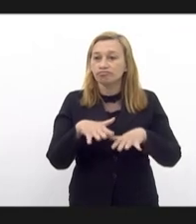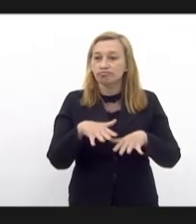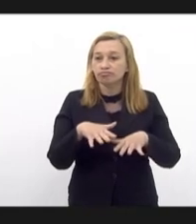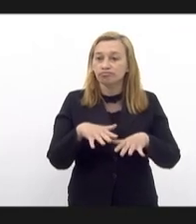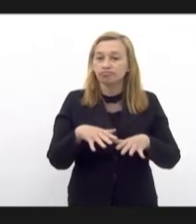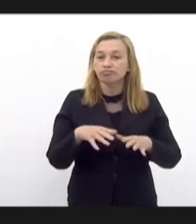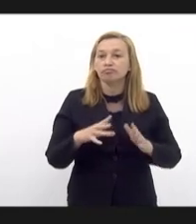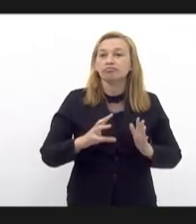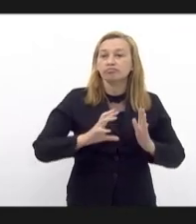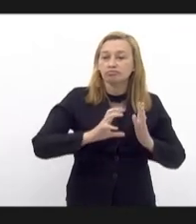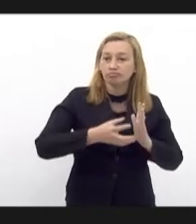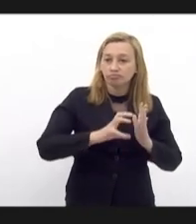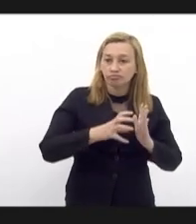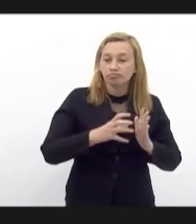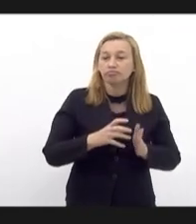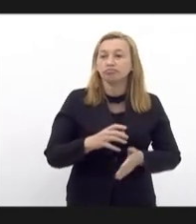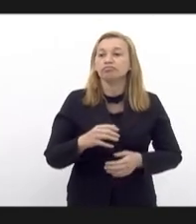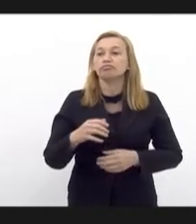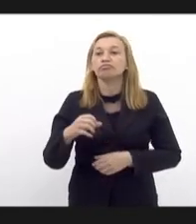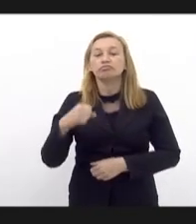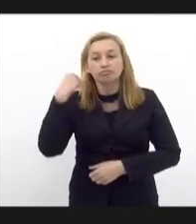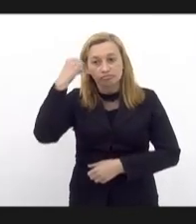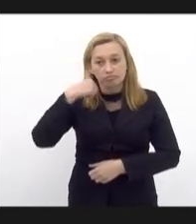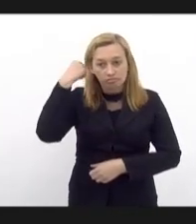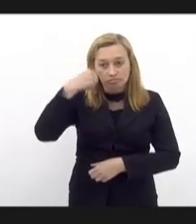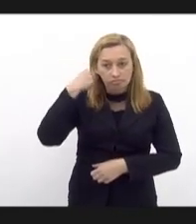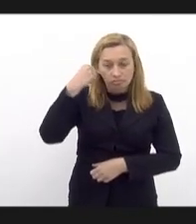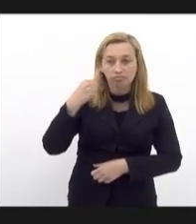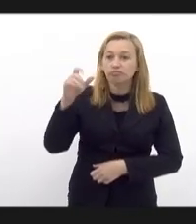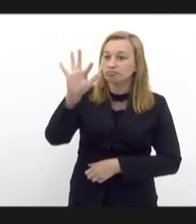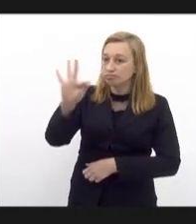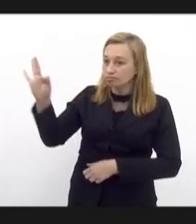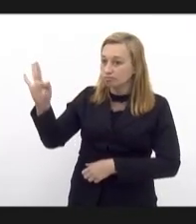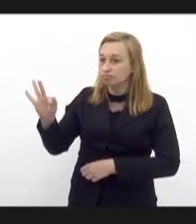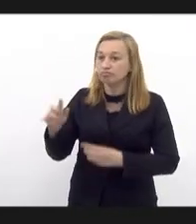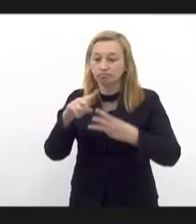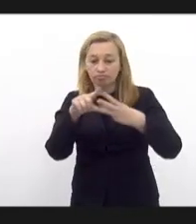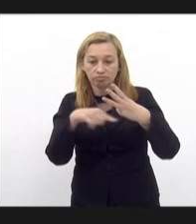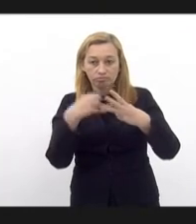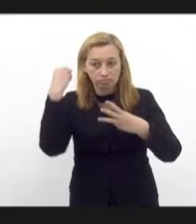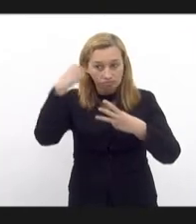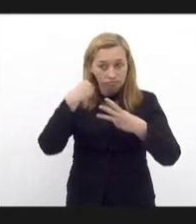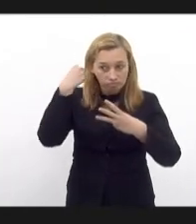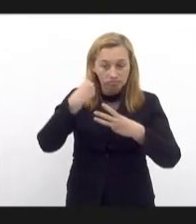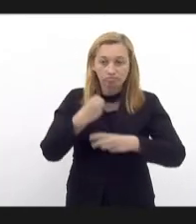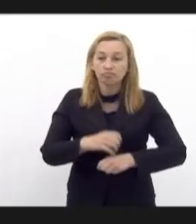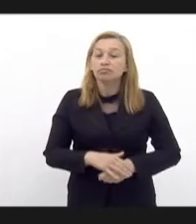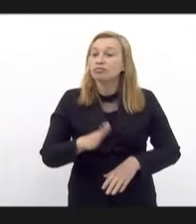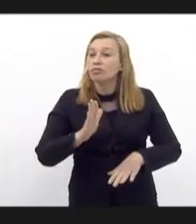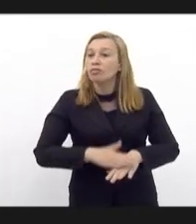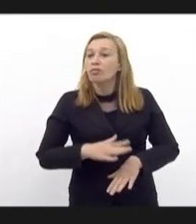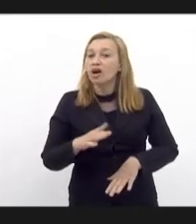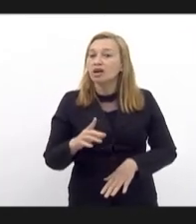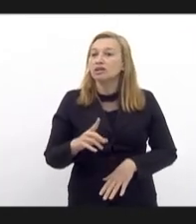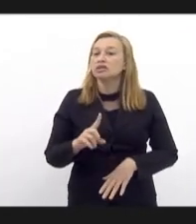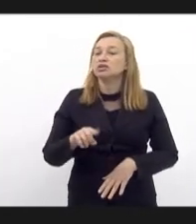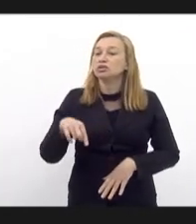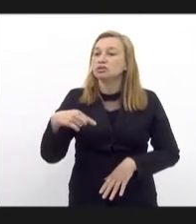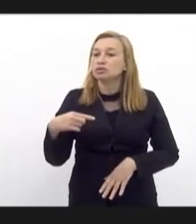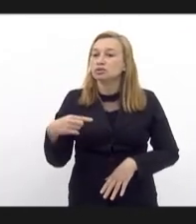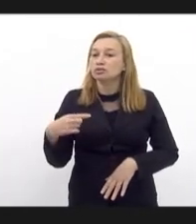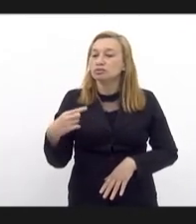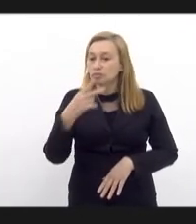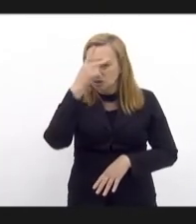bancada federal com os senadores, aproveitando todos os senadores, os três senadores, e mais um universo na nossa bancada,